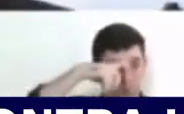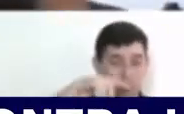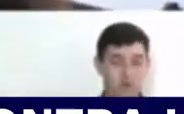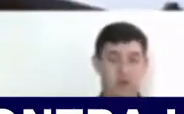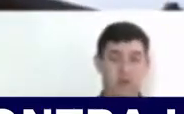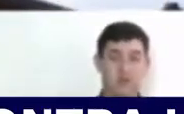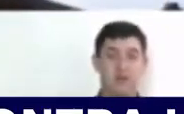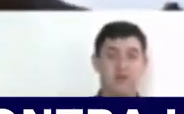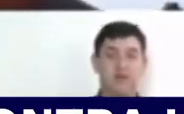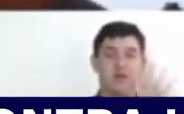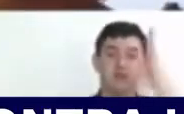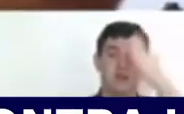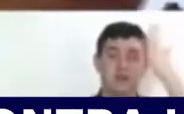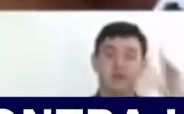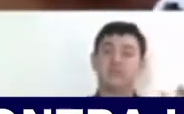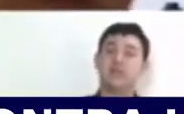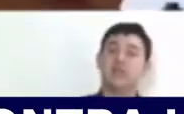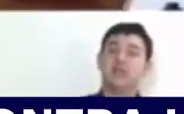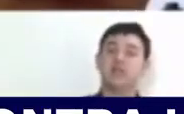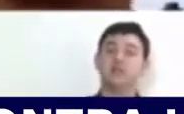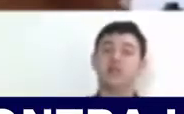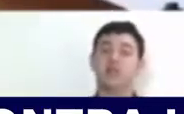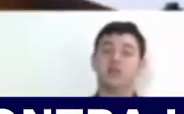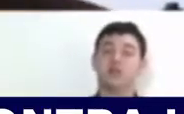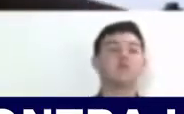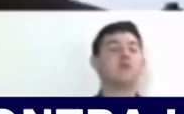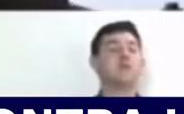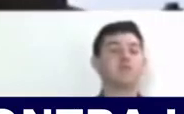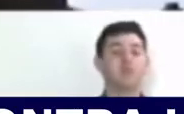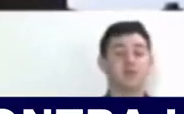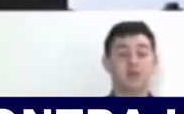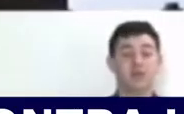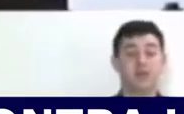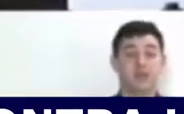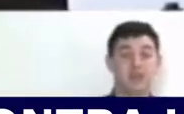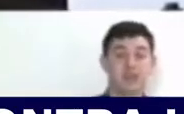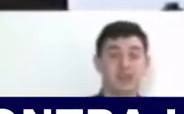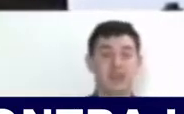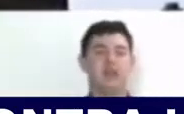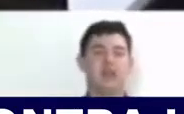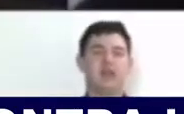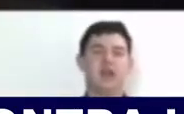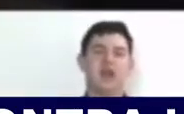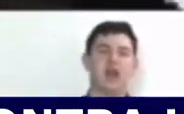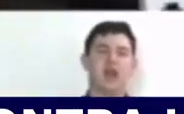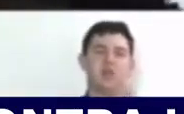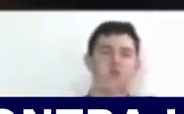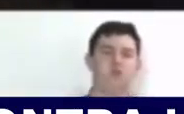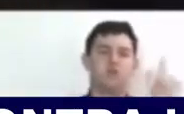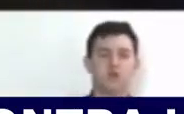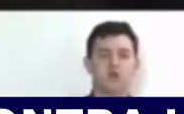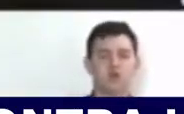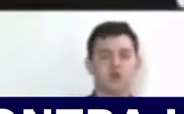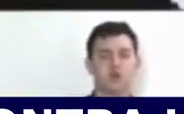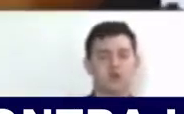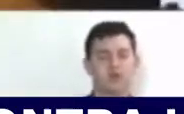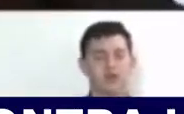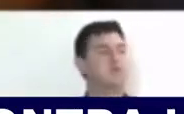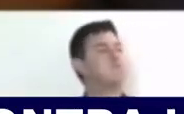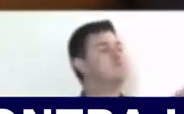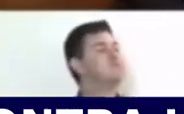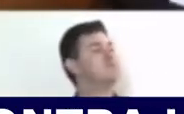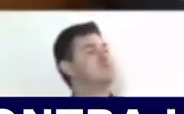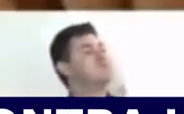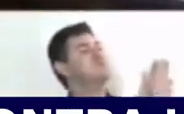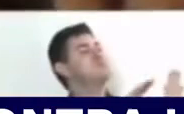saber de antemão qual seria a estratégia da defesa que Lula usaria no interrogatório conduzido pelo delegado Luciano Flores de Lima, horas mais tarde. Se alguém